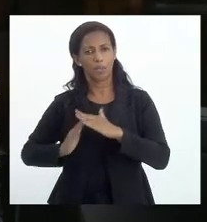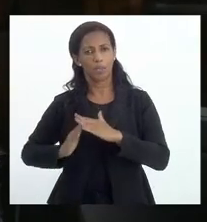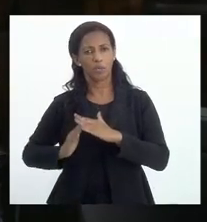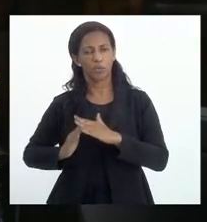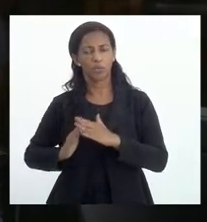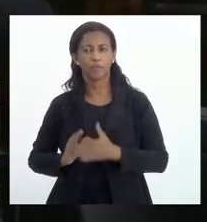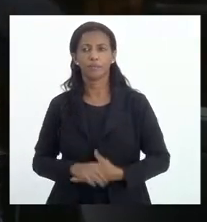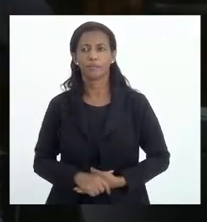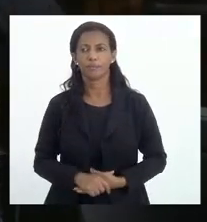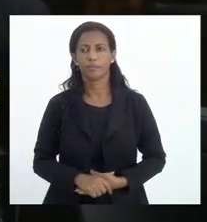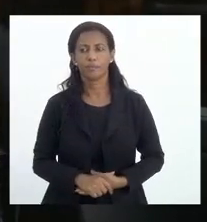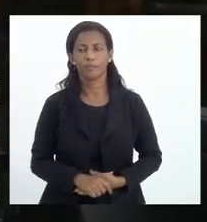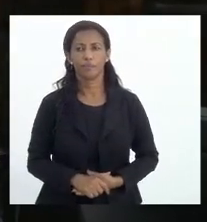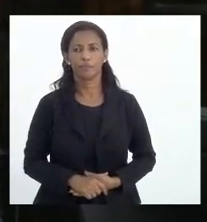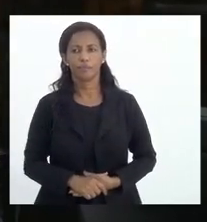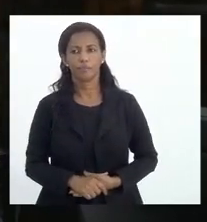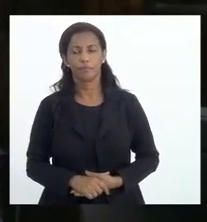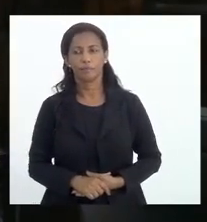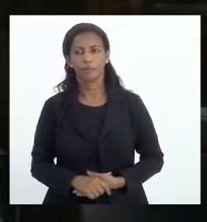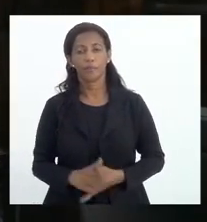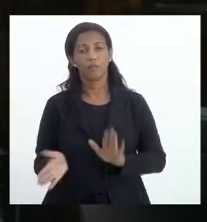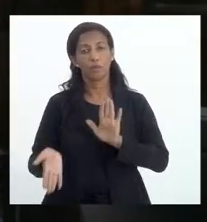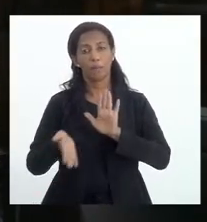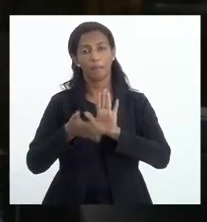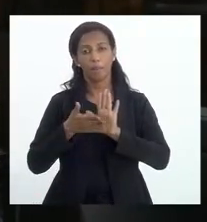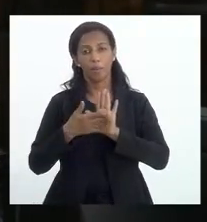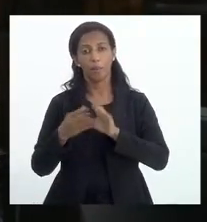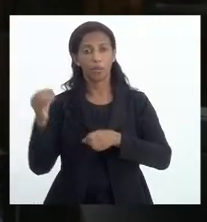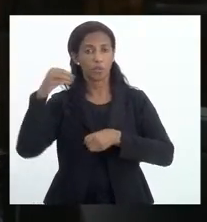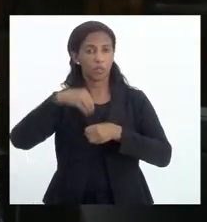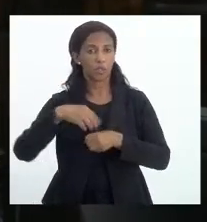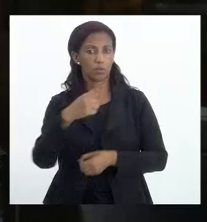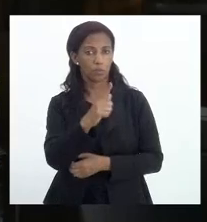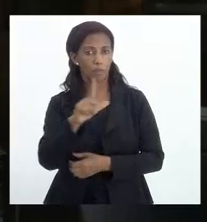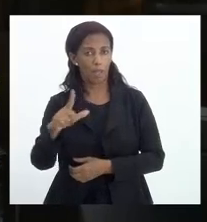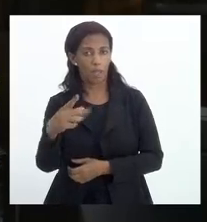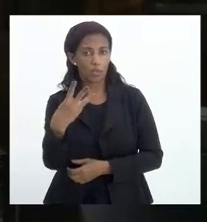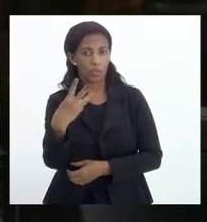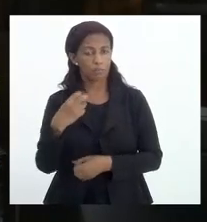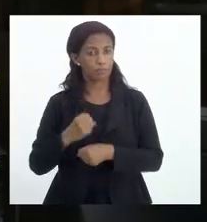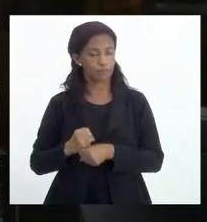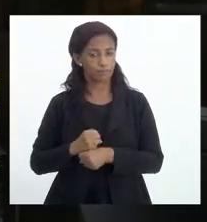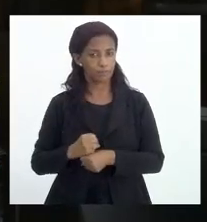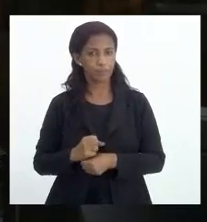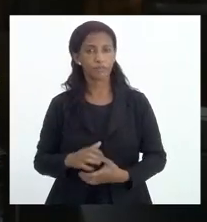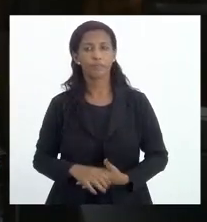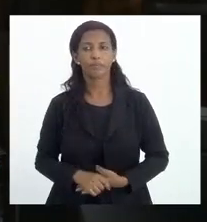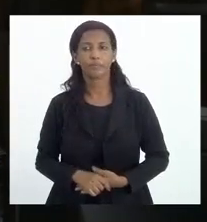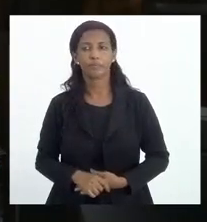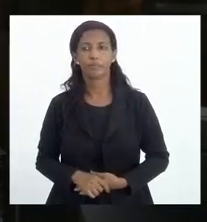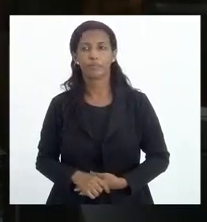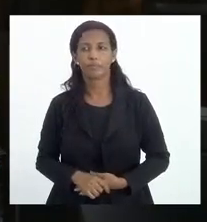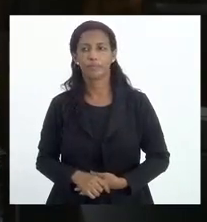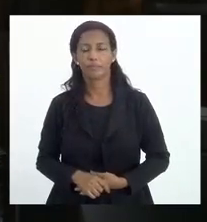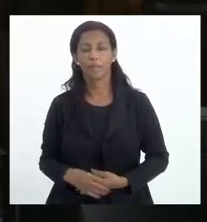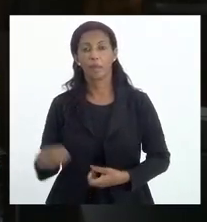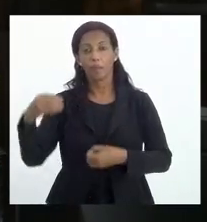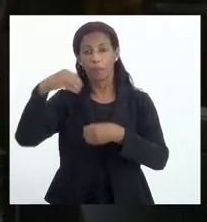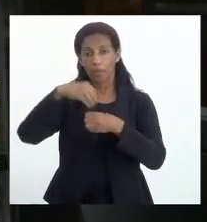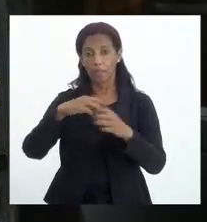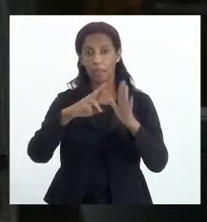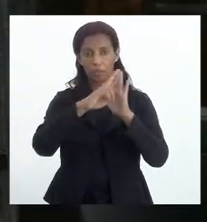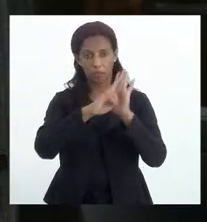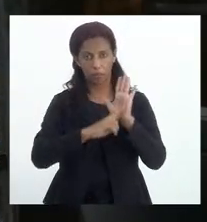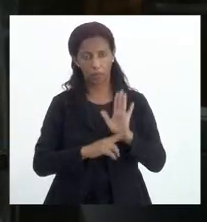Estamos fazendo uma proposta dentro do PL para 3 anos, porque dentro das regras